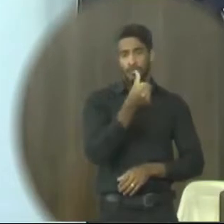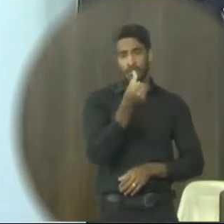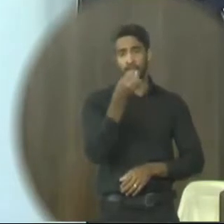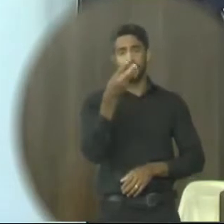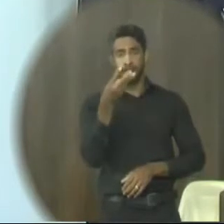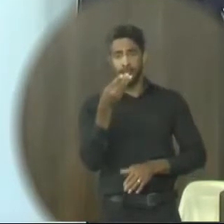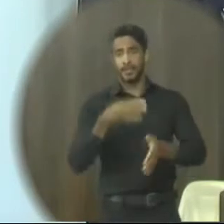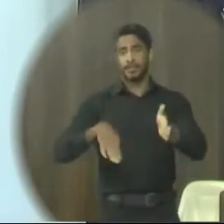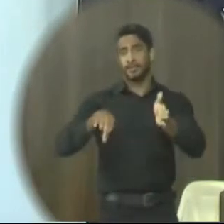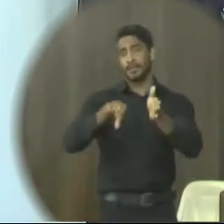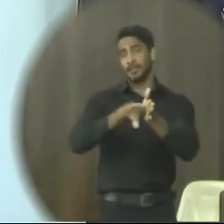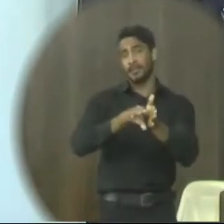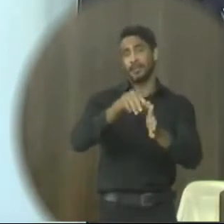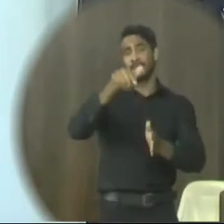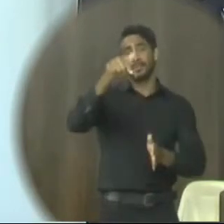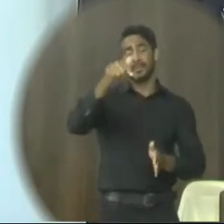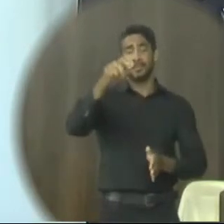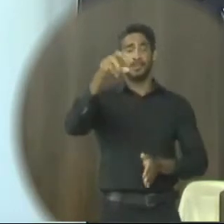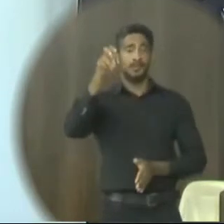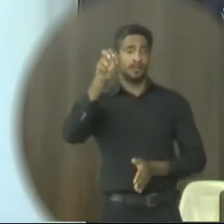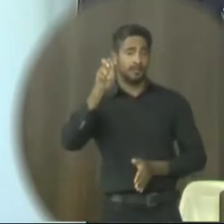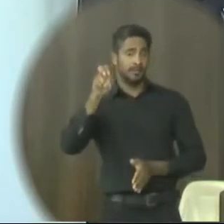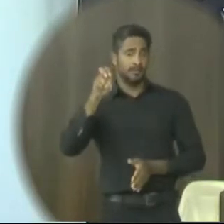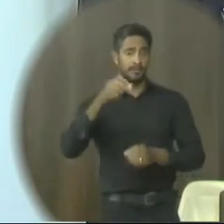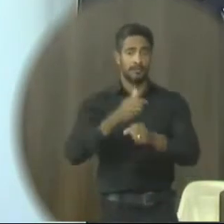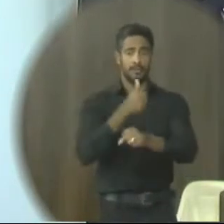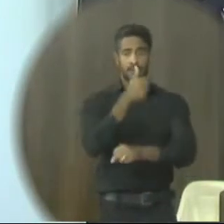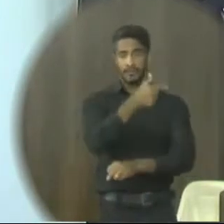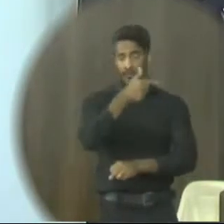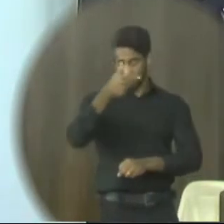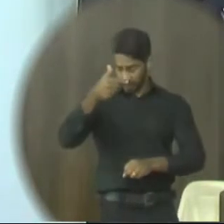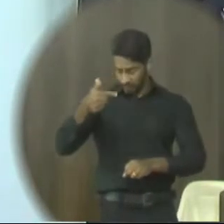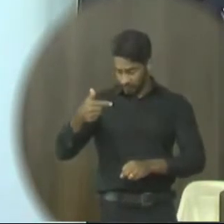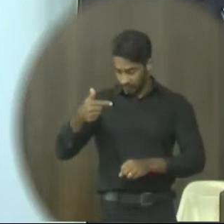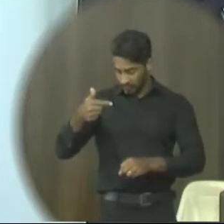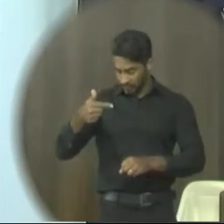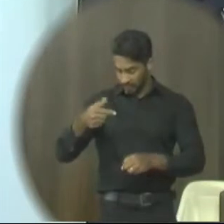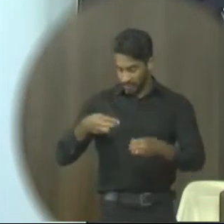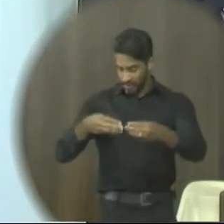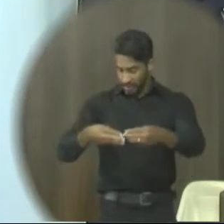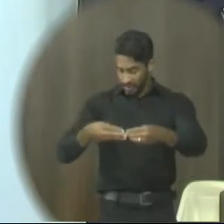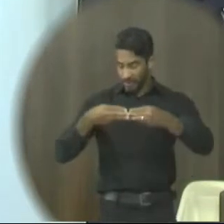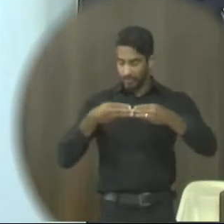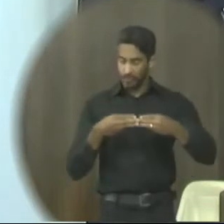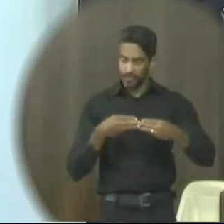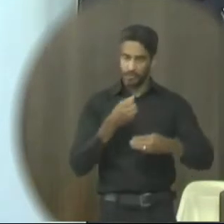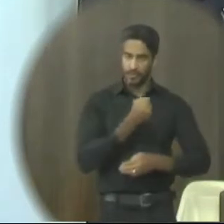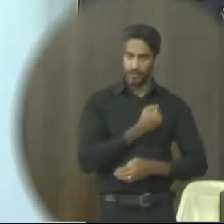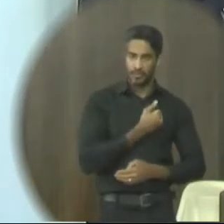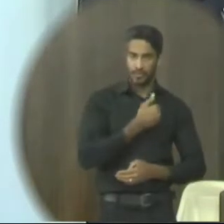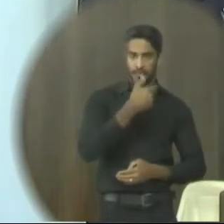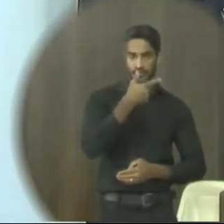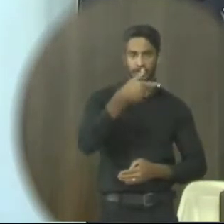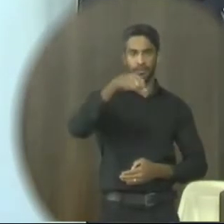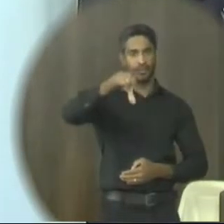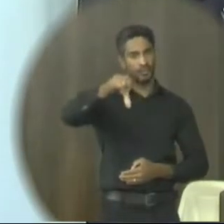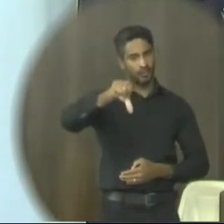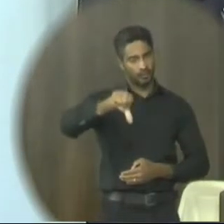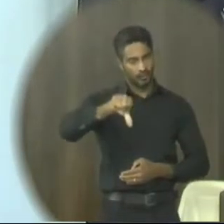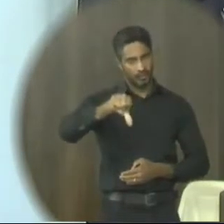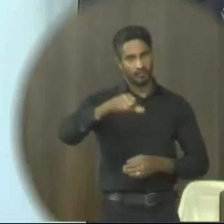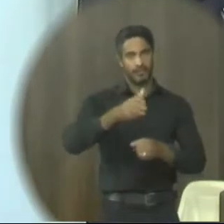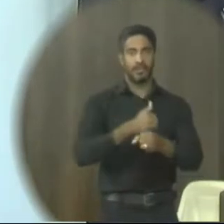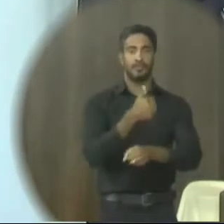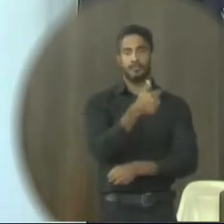0663 a 075 de 2022. E moções número 029